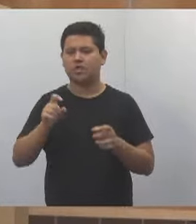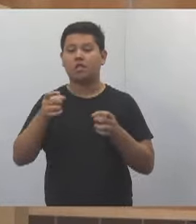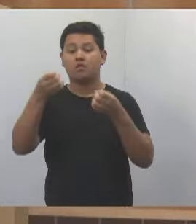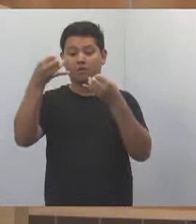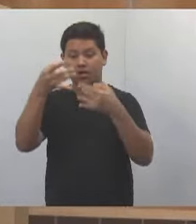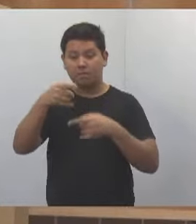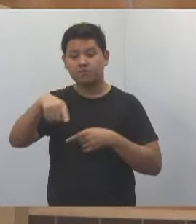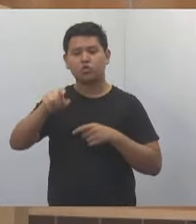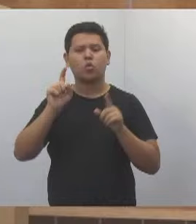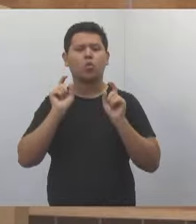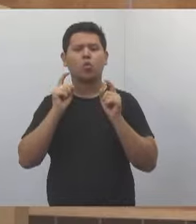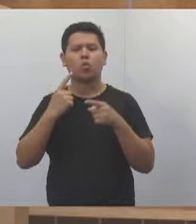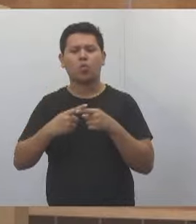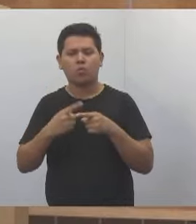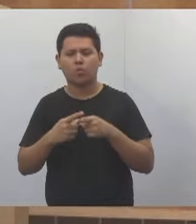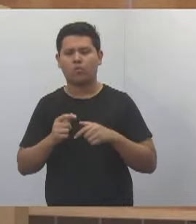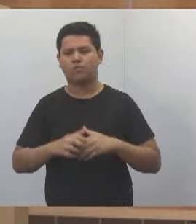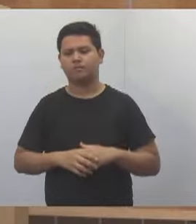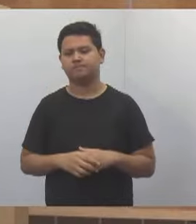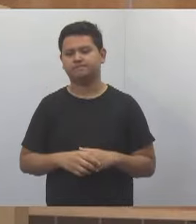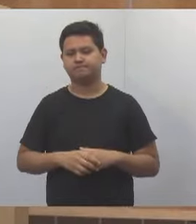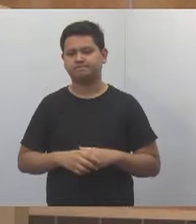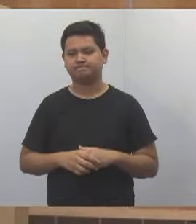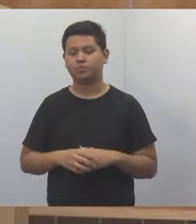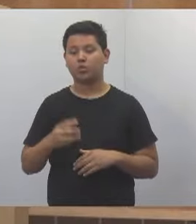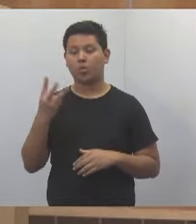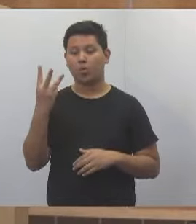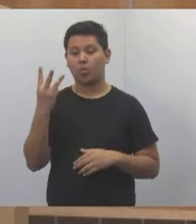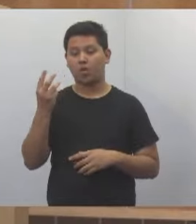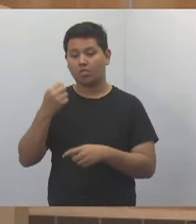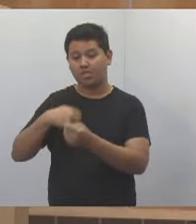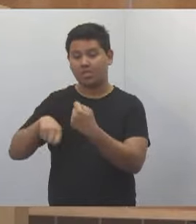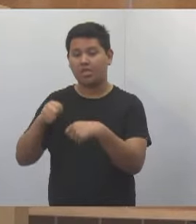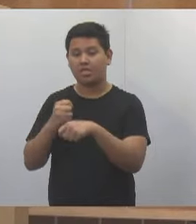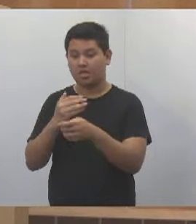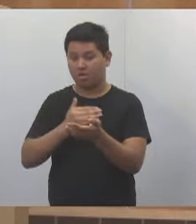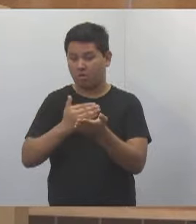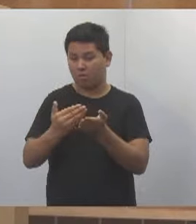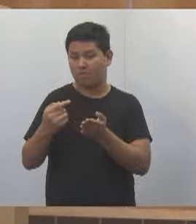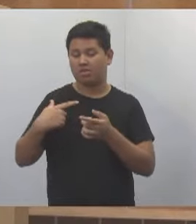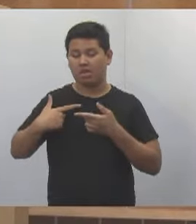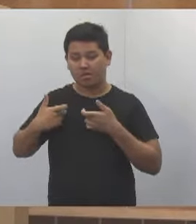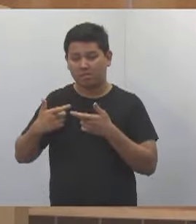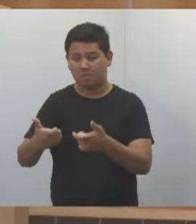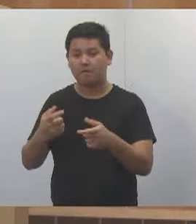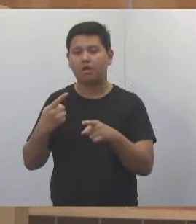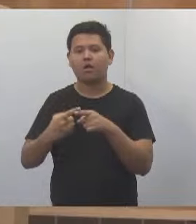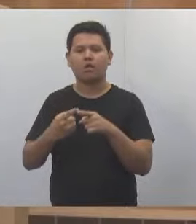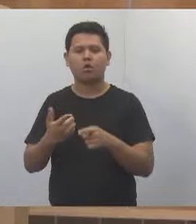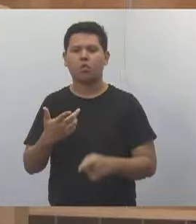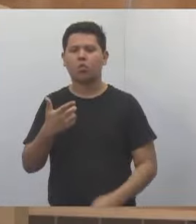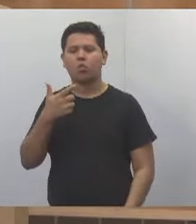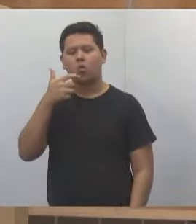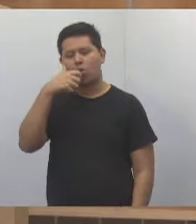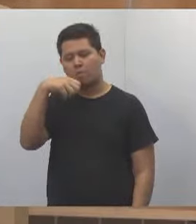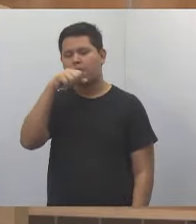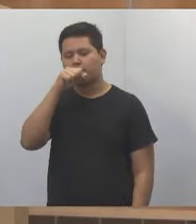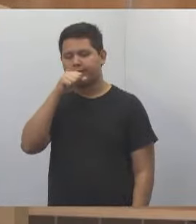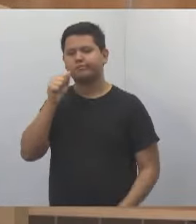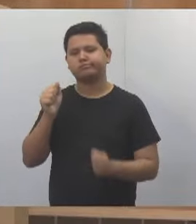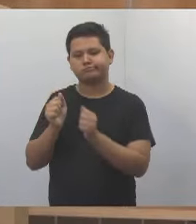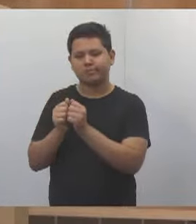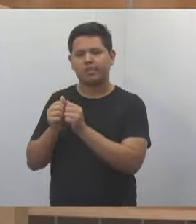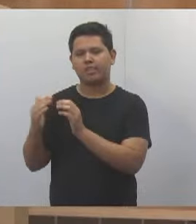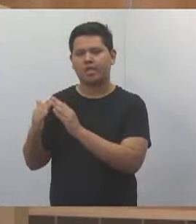para vocês o porquê que há 3 anos eu comecei nessa luta também. Eu estava com a minha mãe, Abner, na